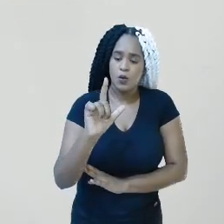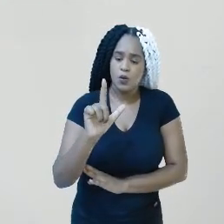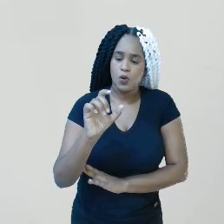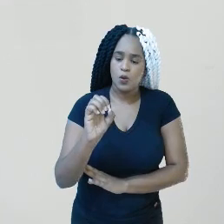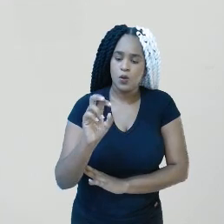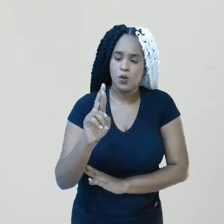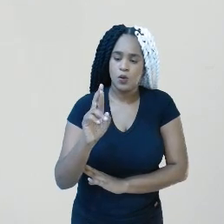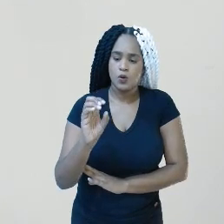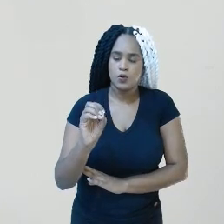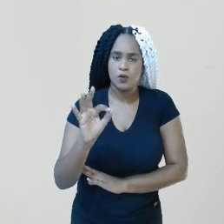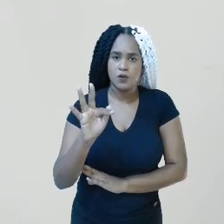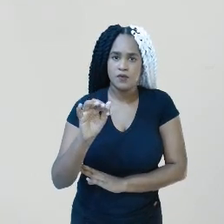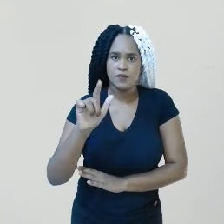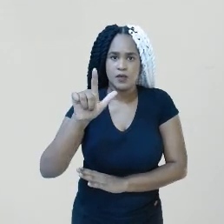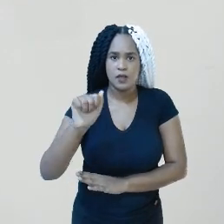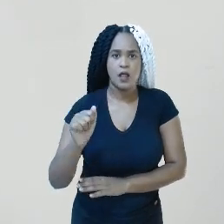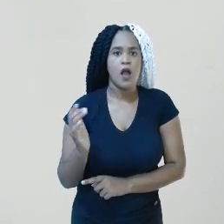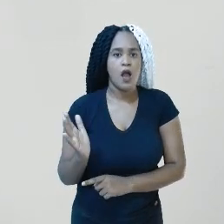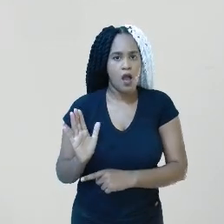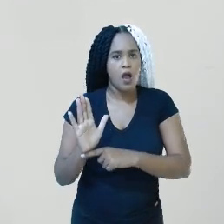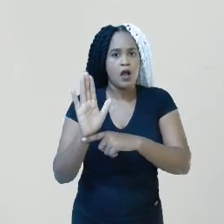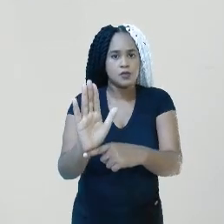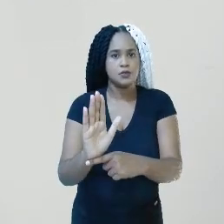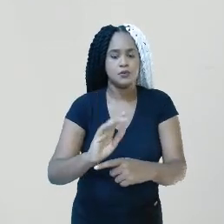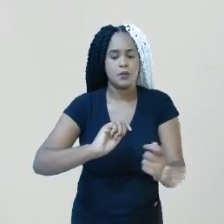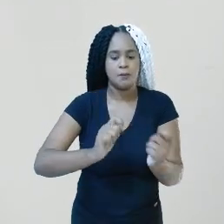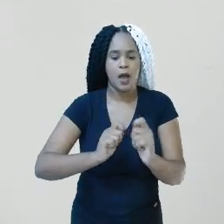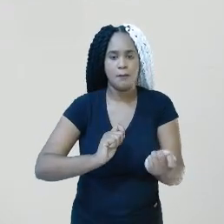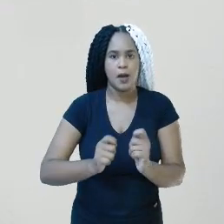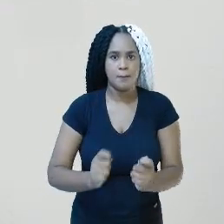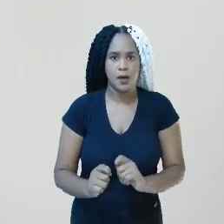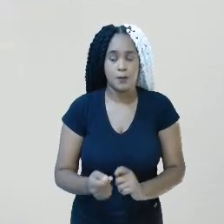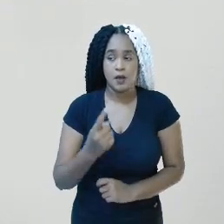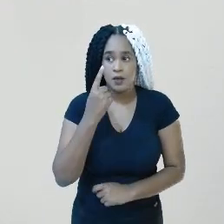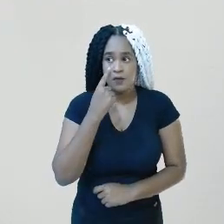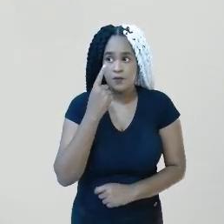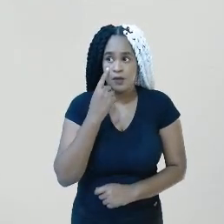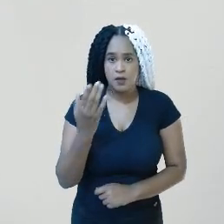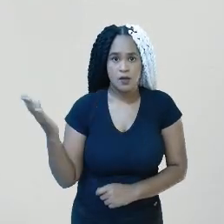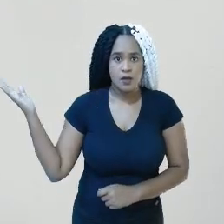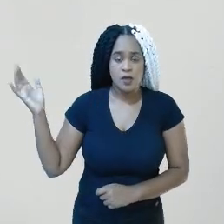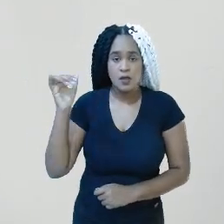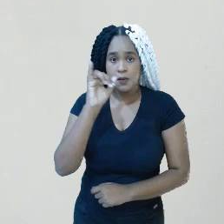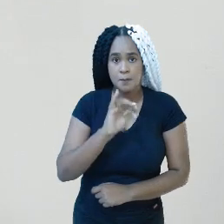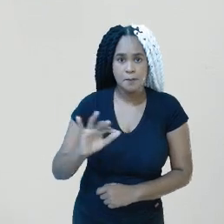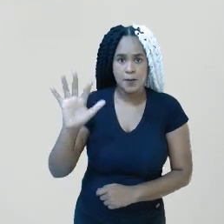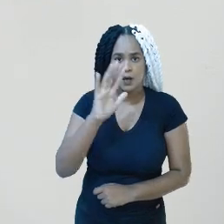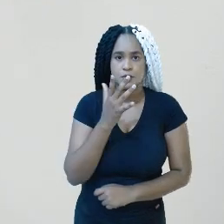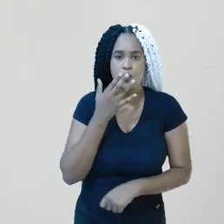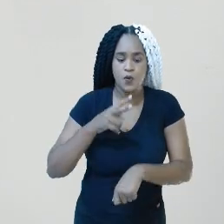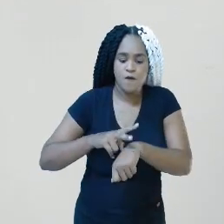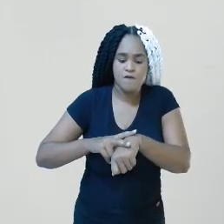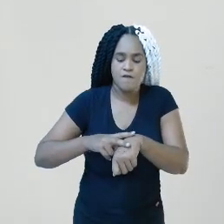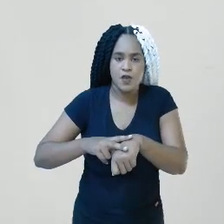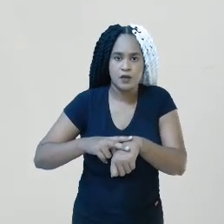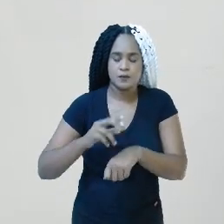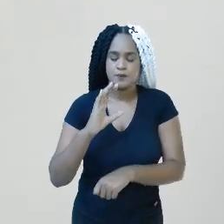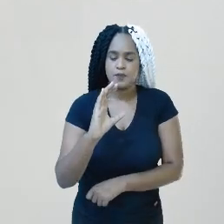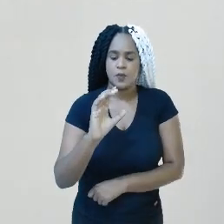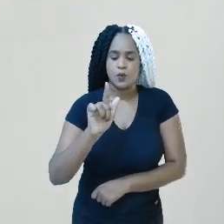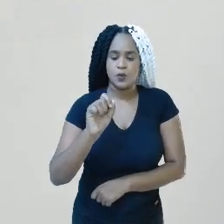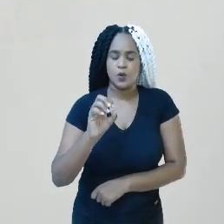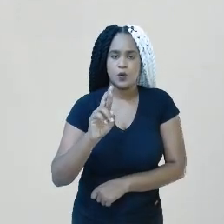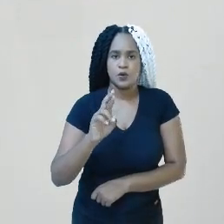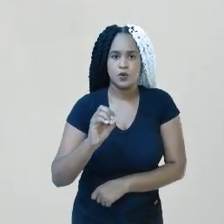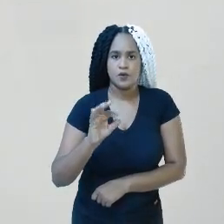solar, elas vão ajudar nesse processo. Olha a folha verde aí, né? A clorofila é a substância que dá a cor verde às